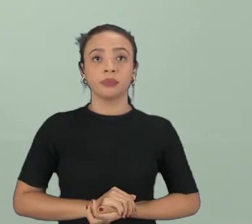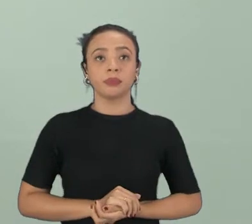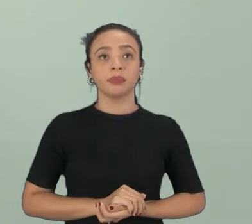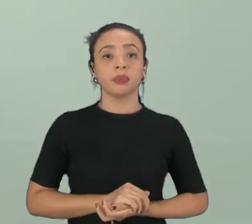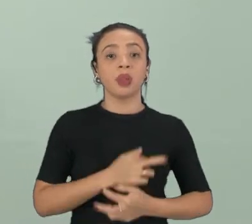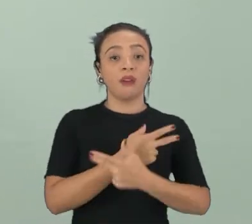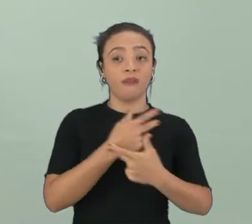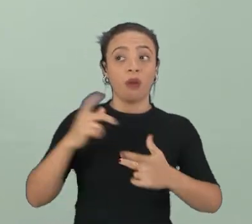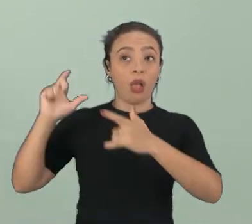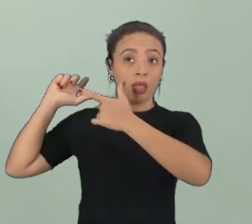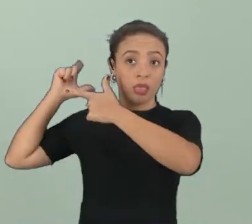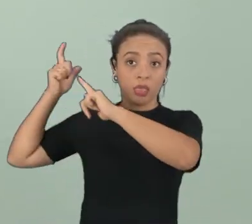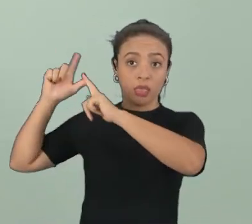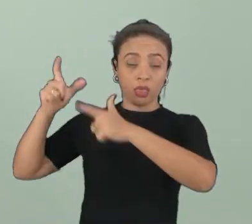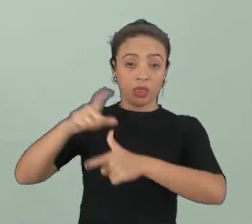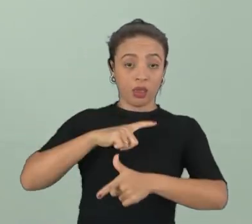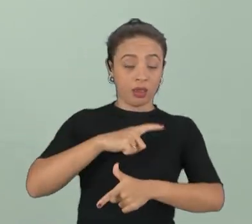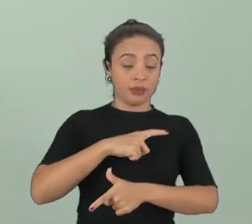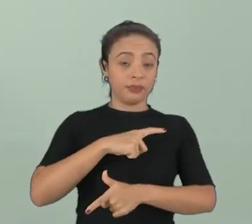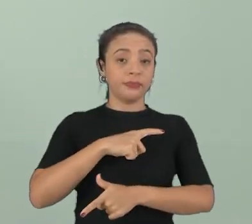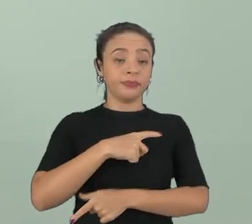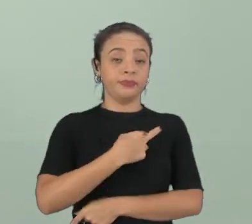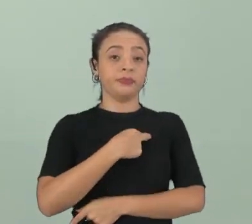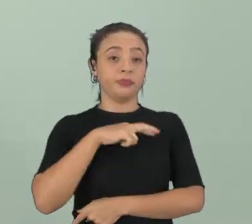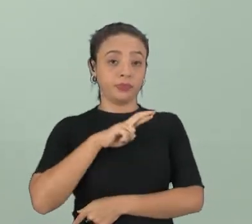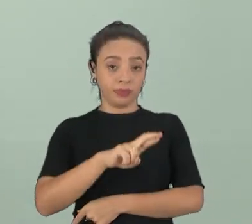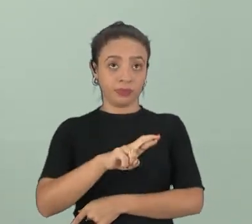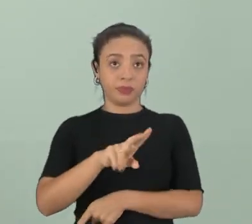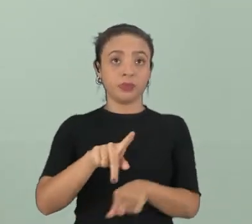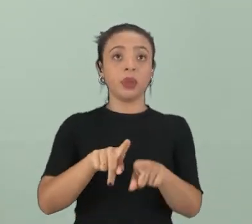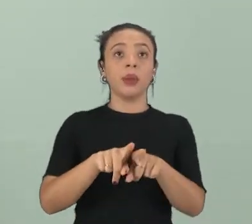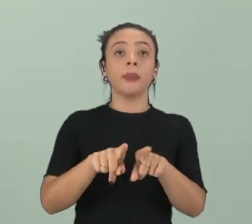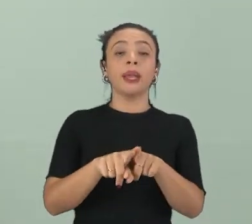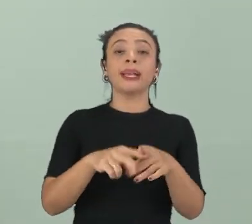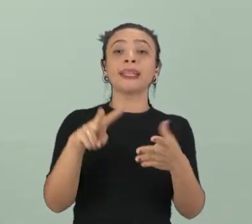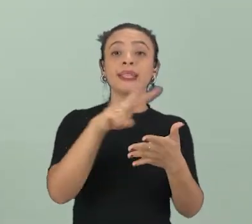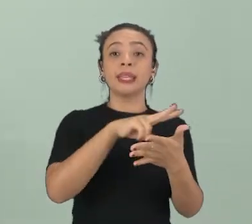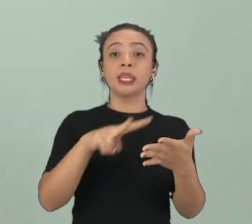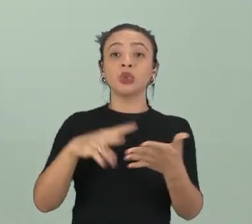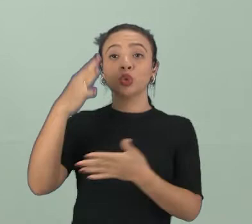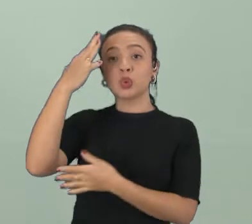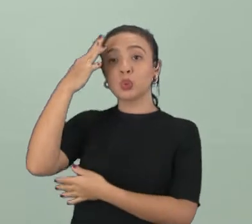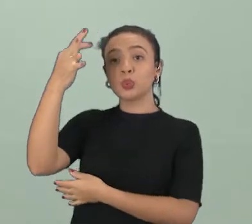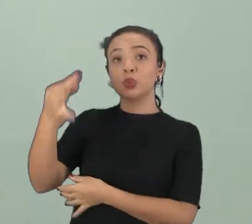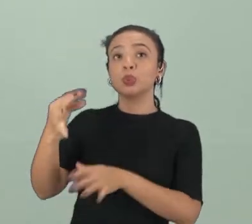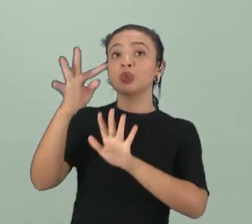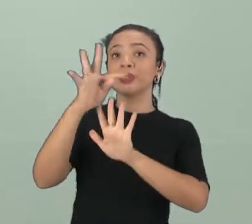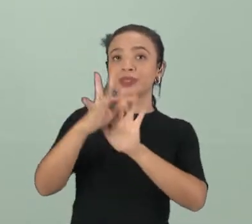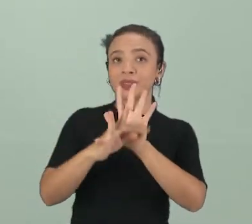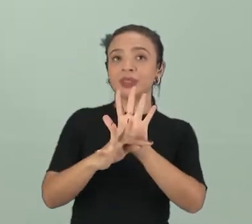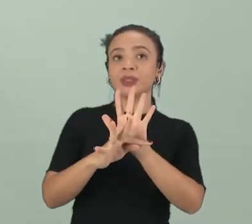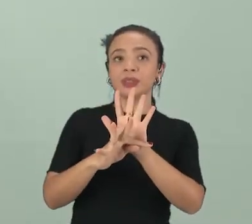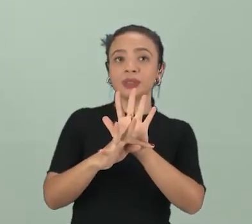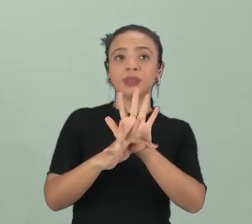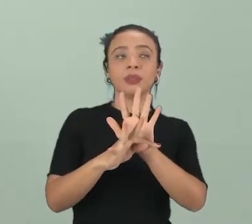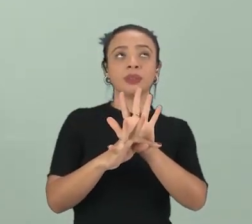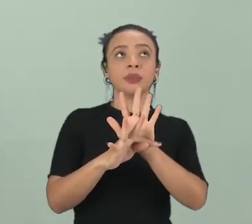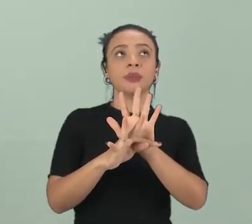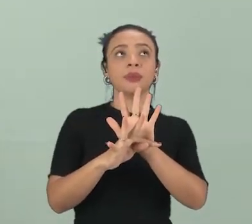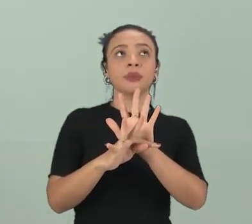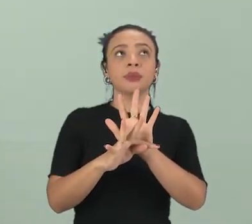diferente as tradições religiosas e filosofia de vida com leitura e interpretação a